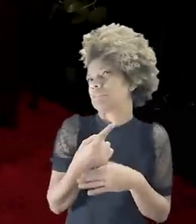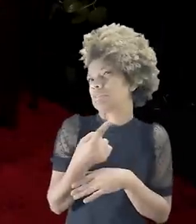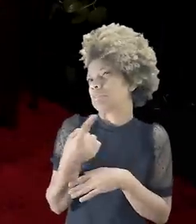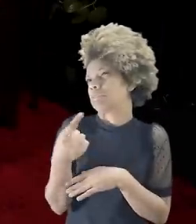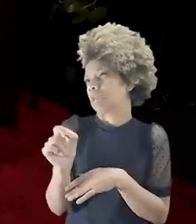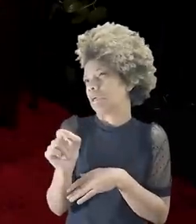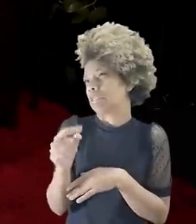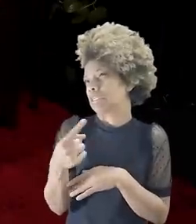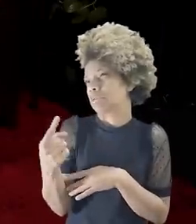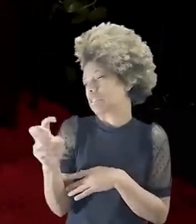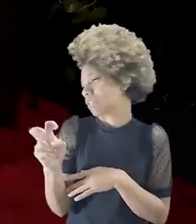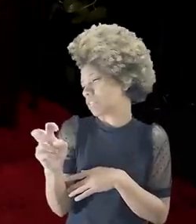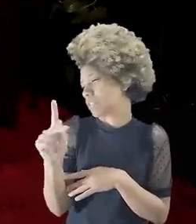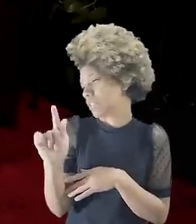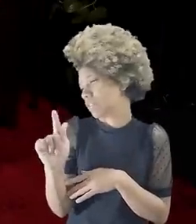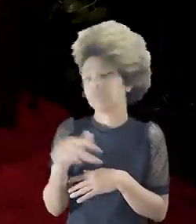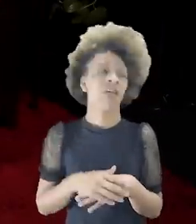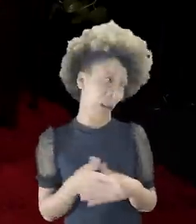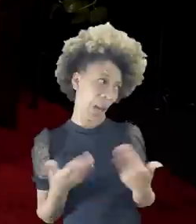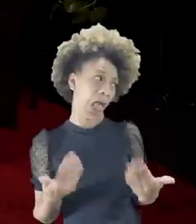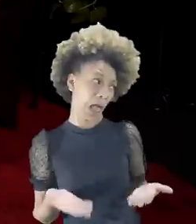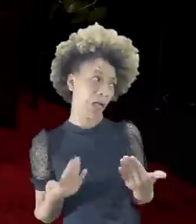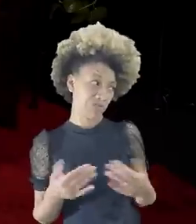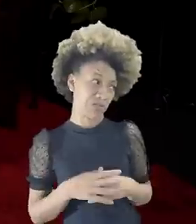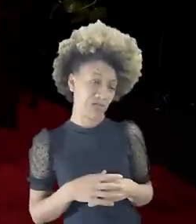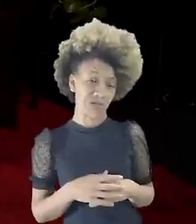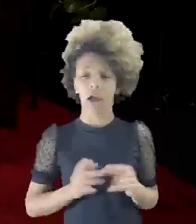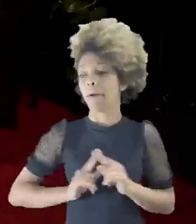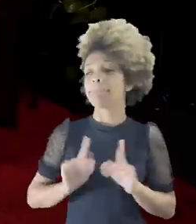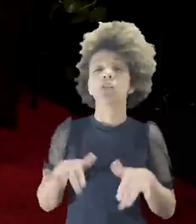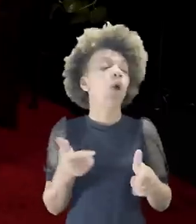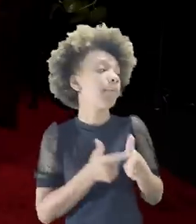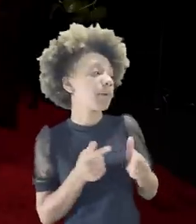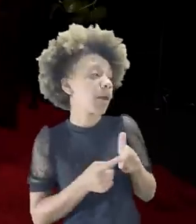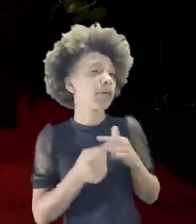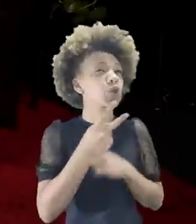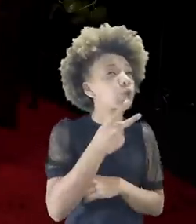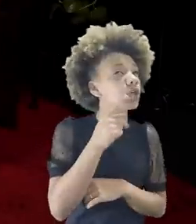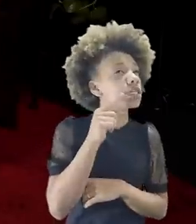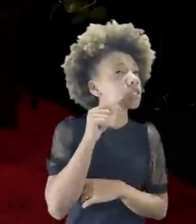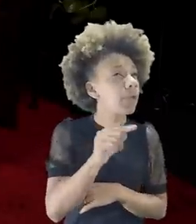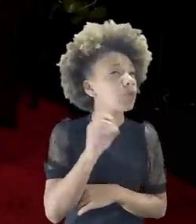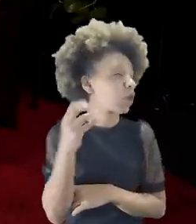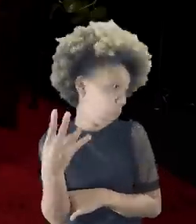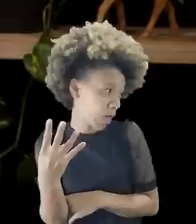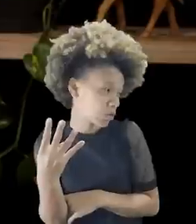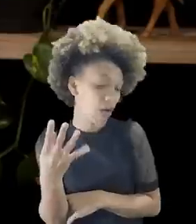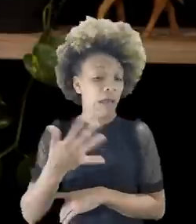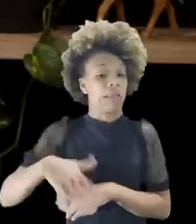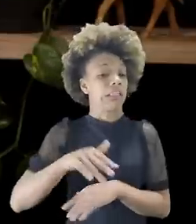cm em cima do seu tornozelo grande problema de um cara de 2 m e quatro dois metros e quatro nesse